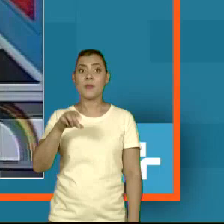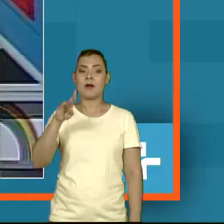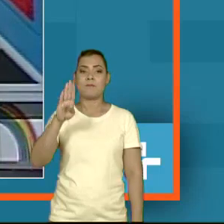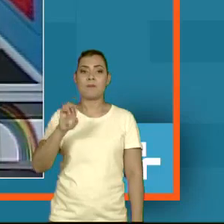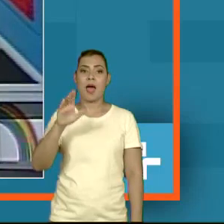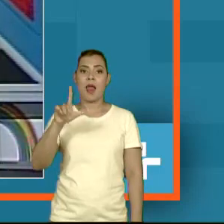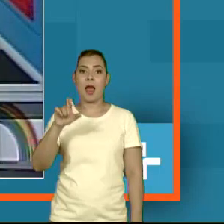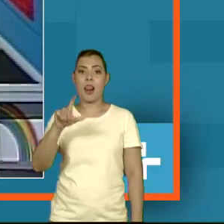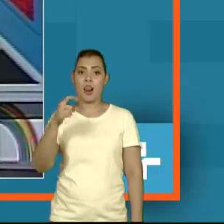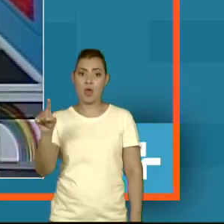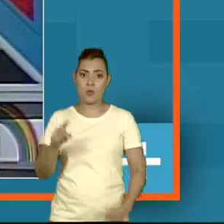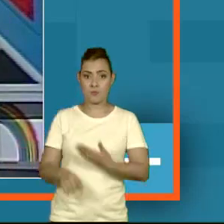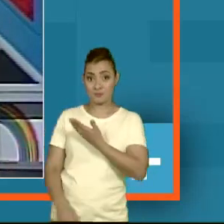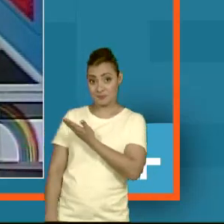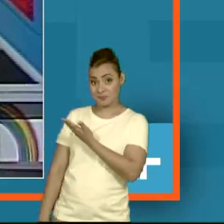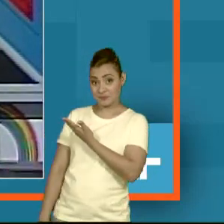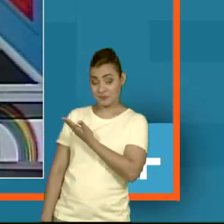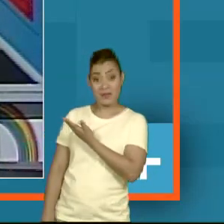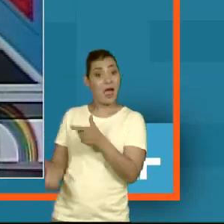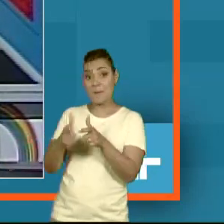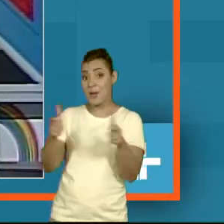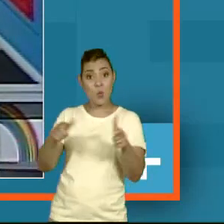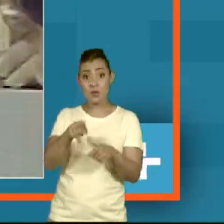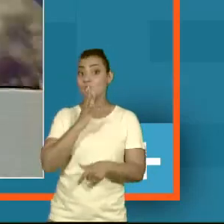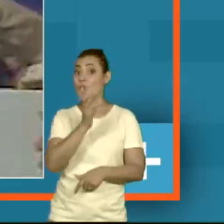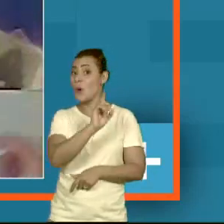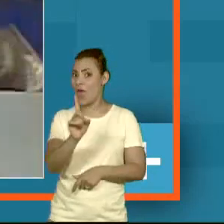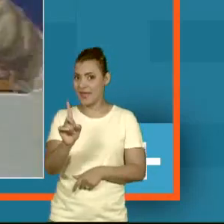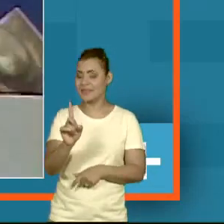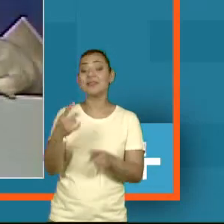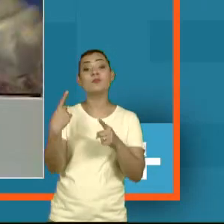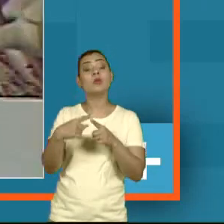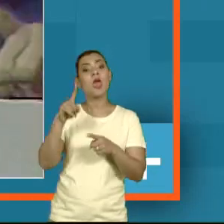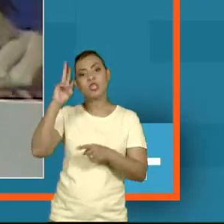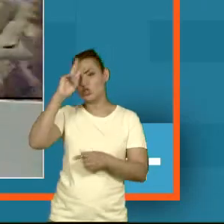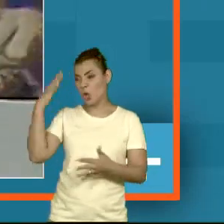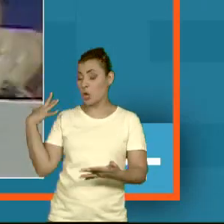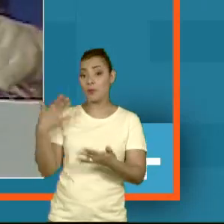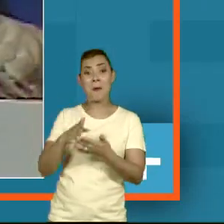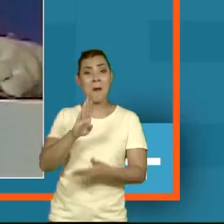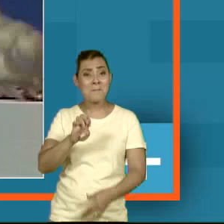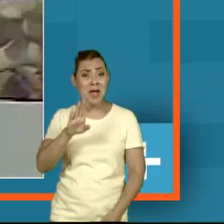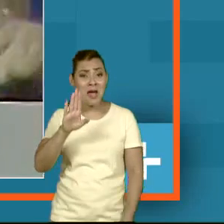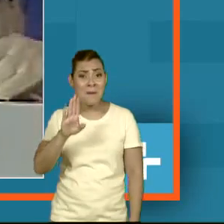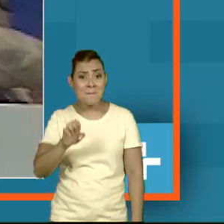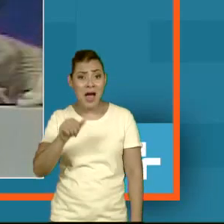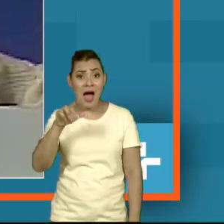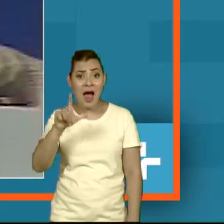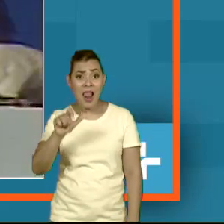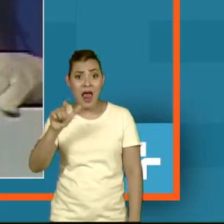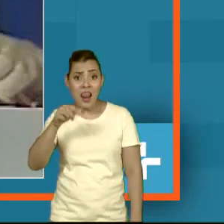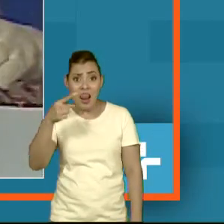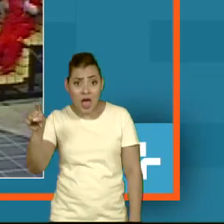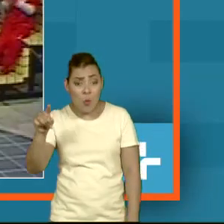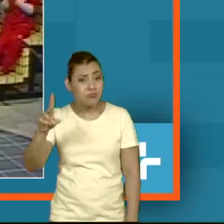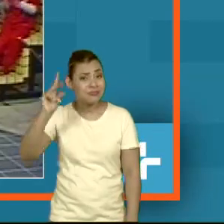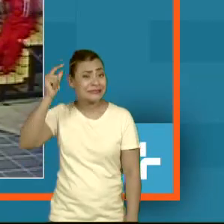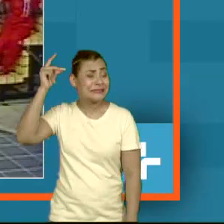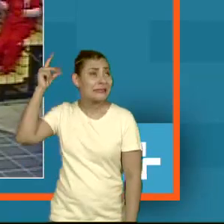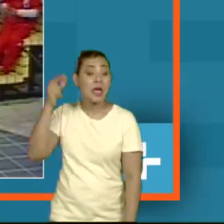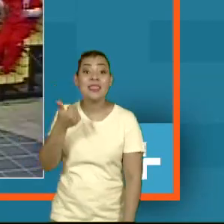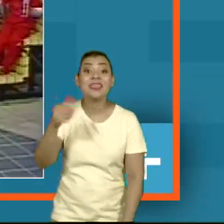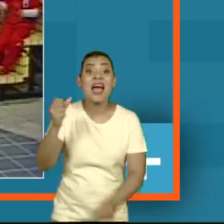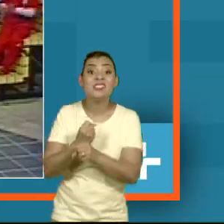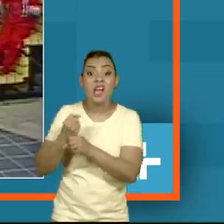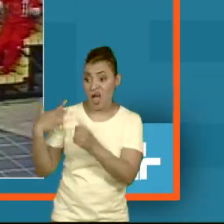época, que eu acho que a maioria não é, Bambalalão foi um programa histórico, eu tenho todo amor e todo carinho por esse programa, ele durou mais de